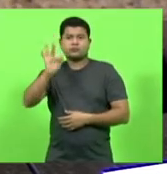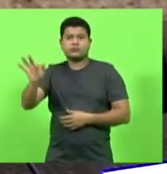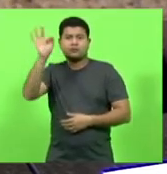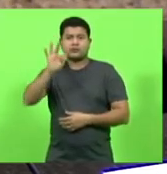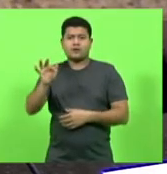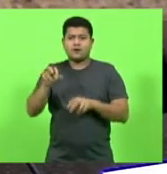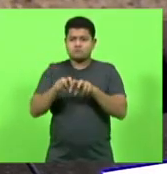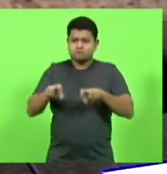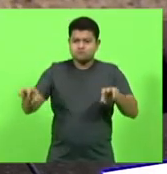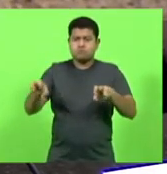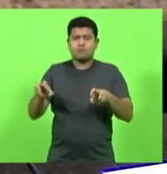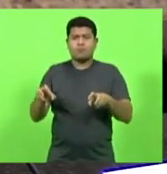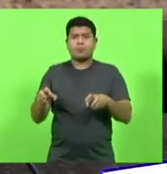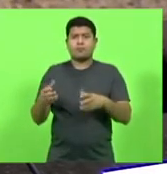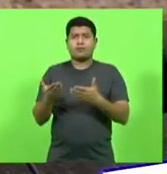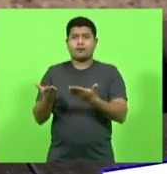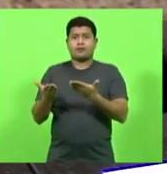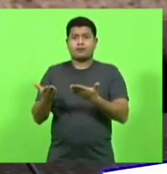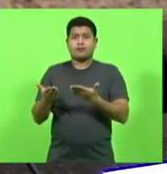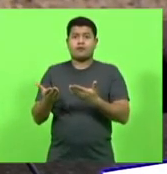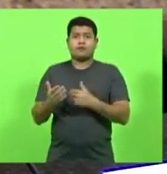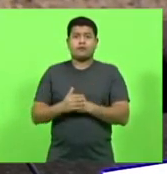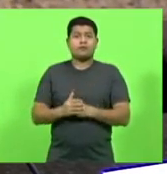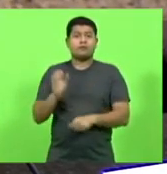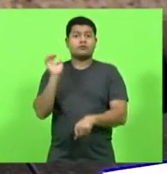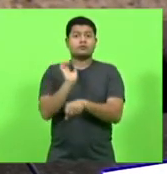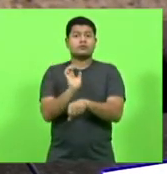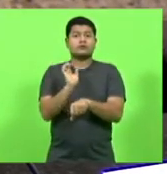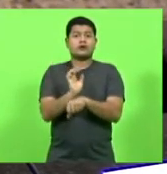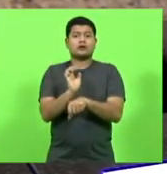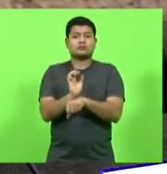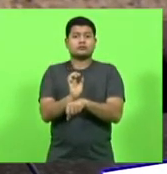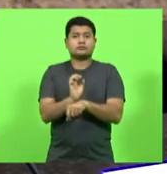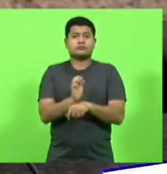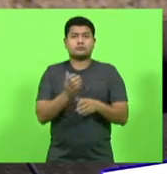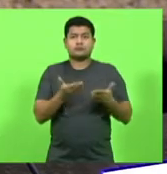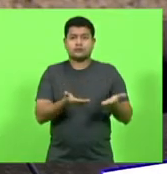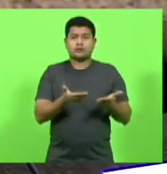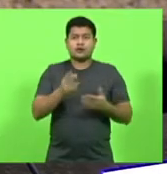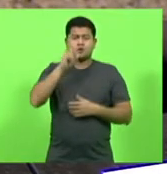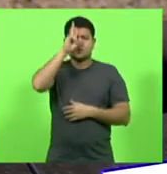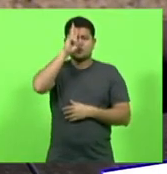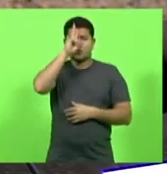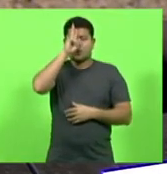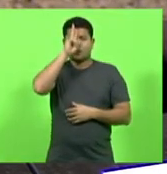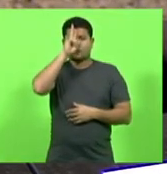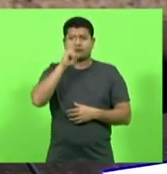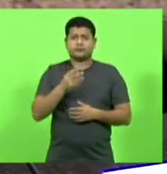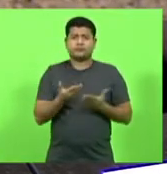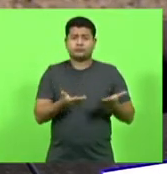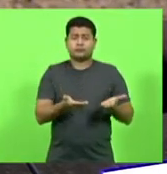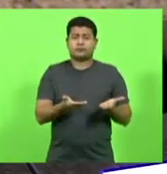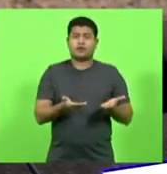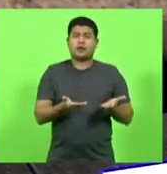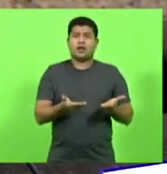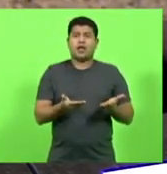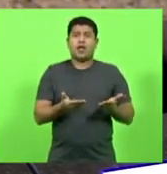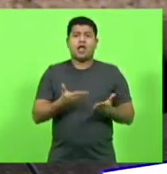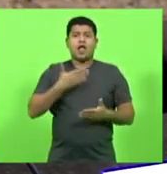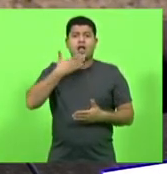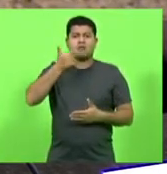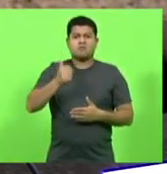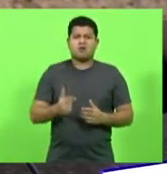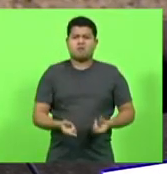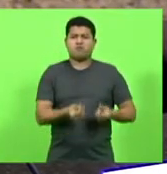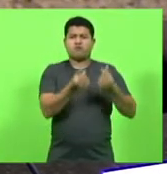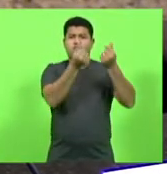um país, como gostaria, um estado historicamente muito melhor sucedido